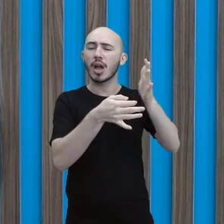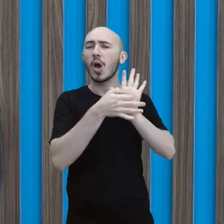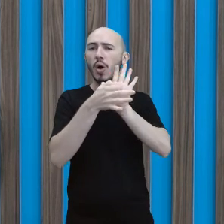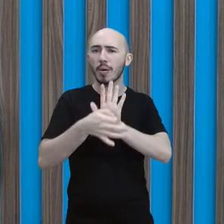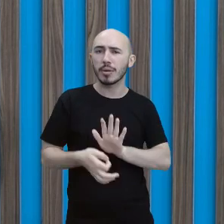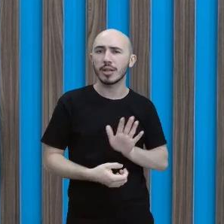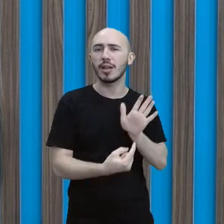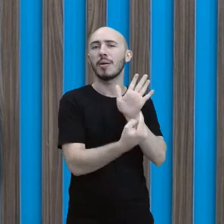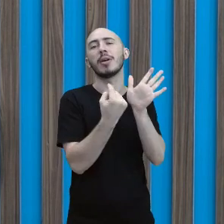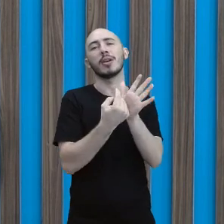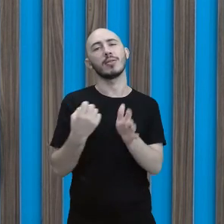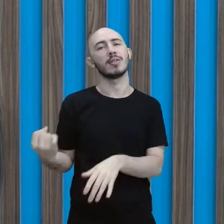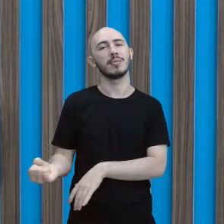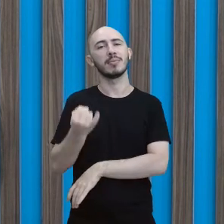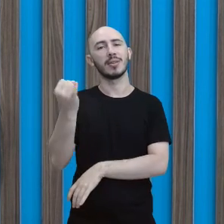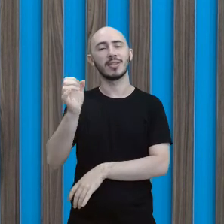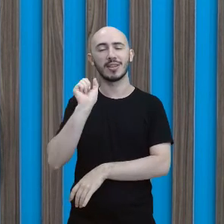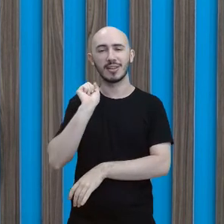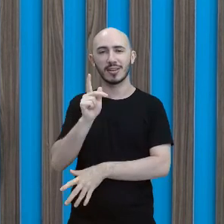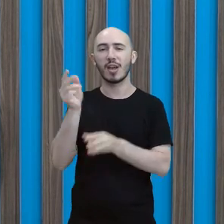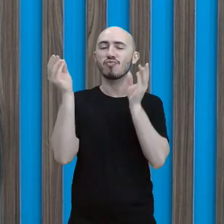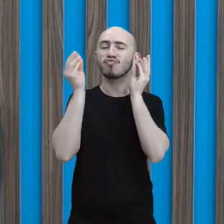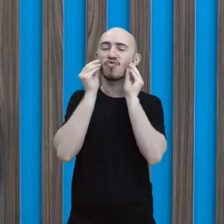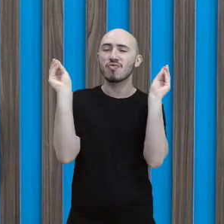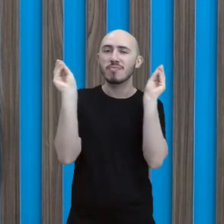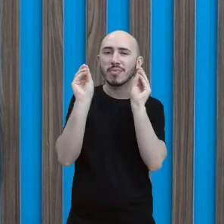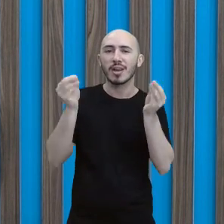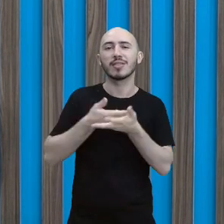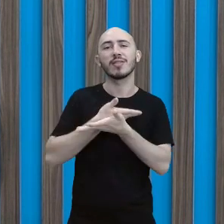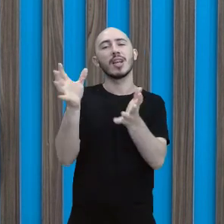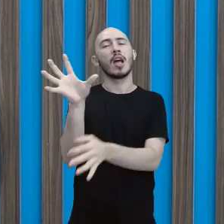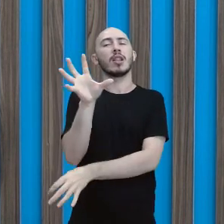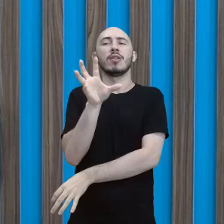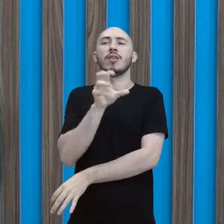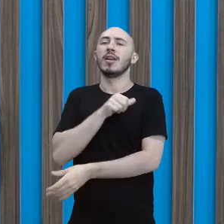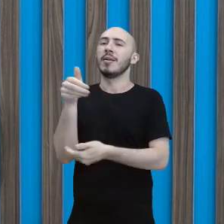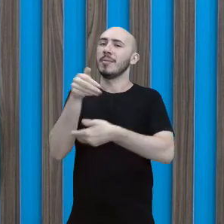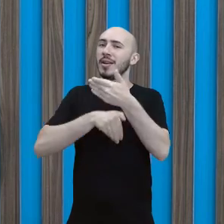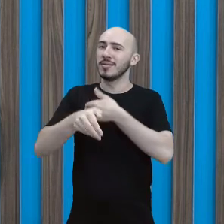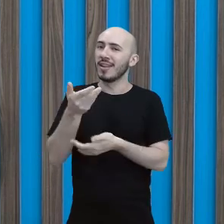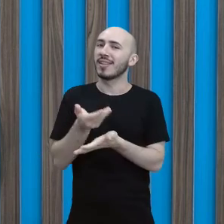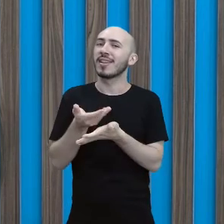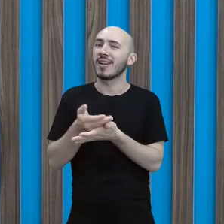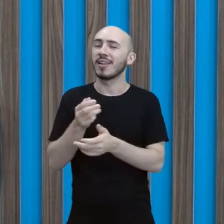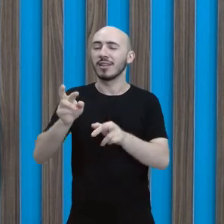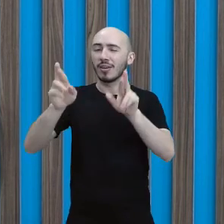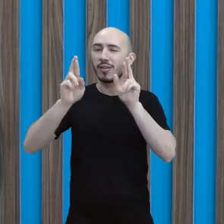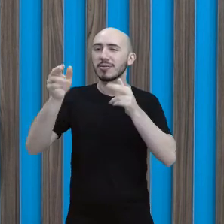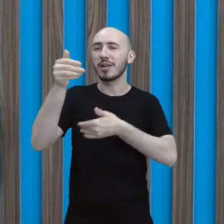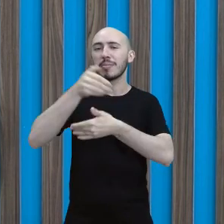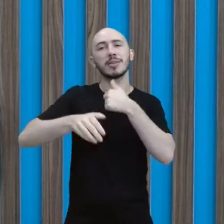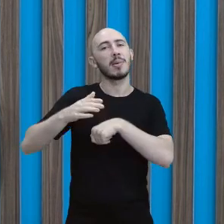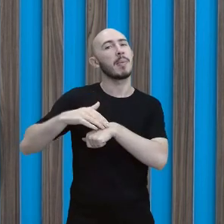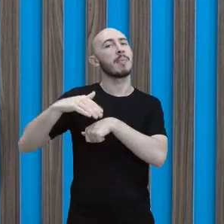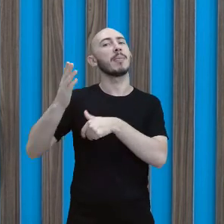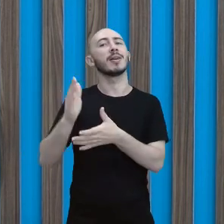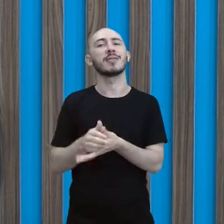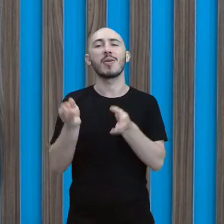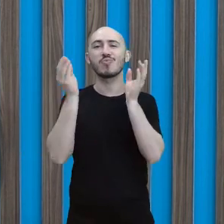perguntas, que é importante. Tá bom? Um beijo bem grande, adorei participar dessa aula. Espero participar mais